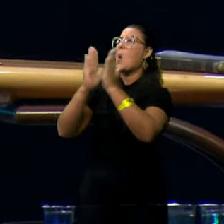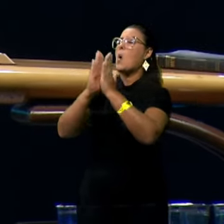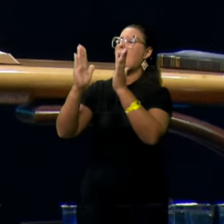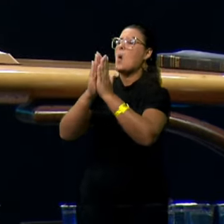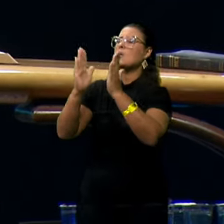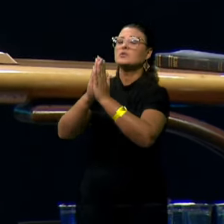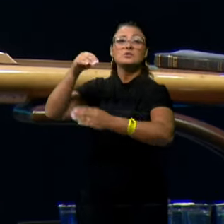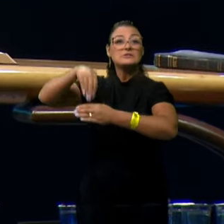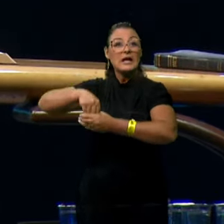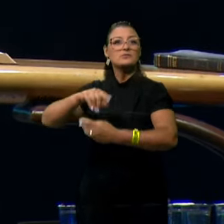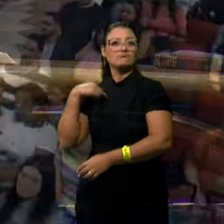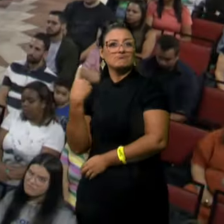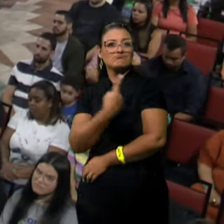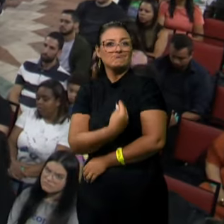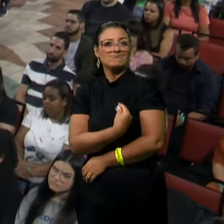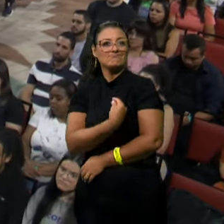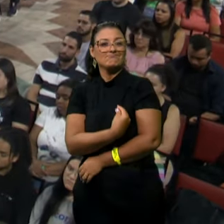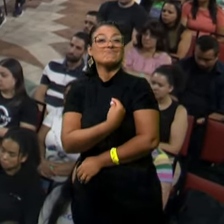na faculdade